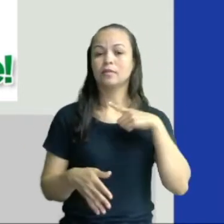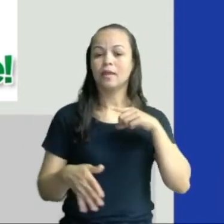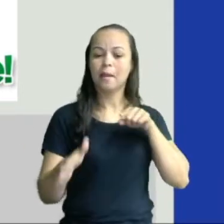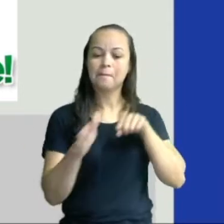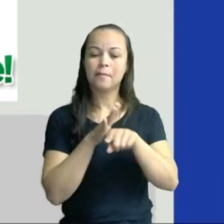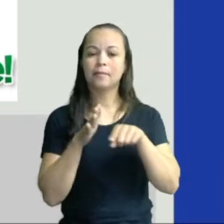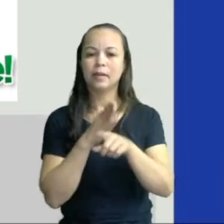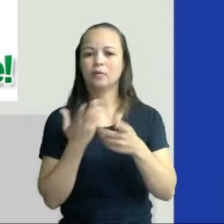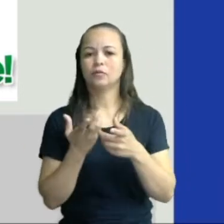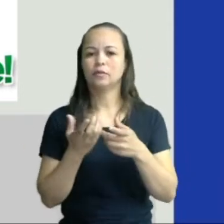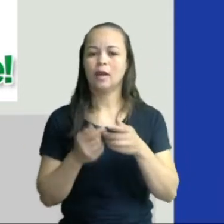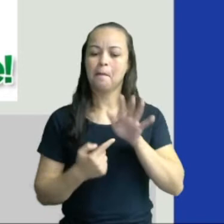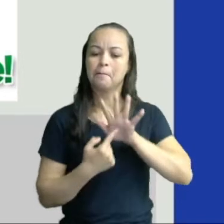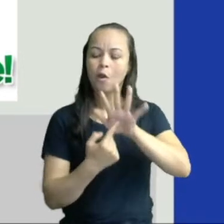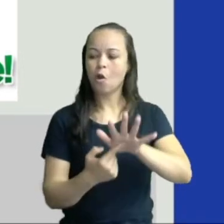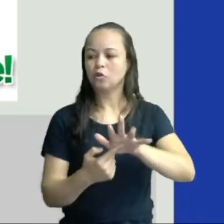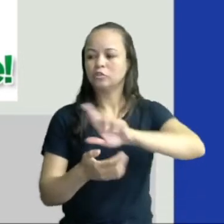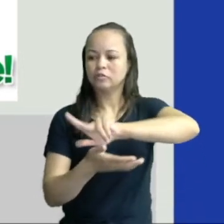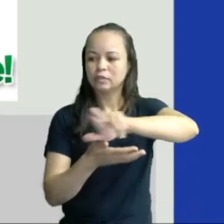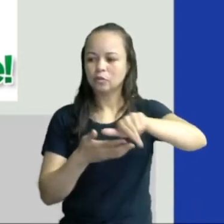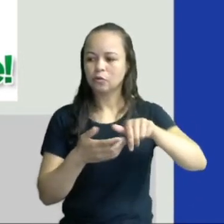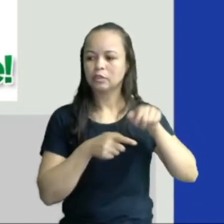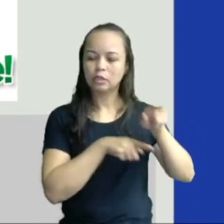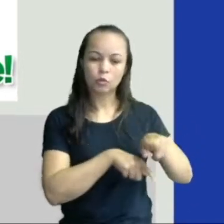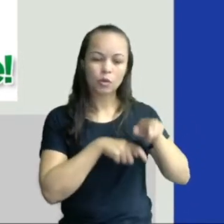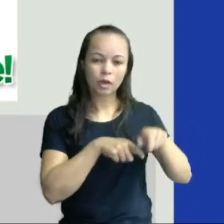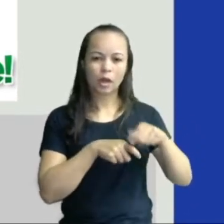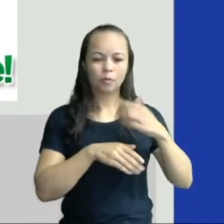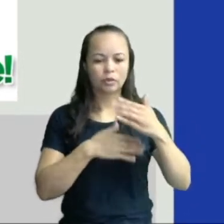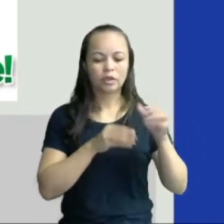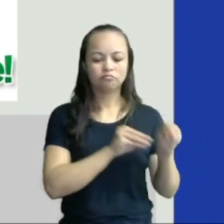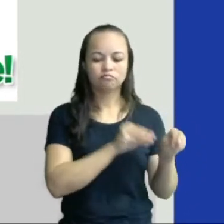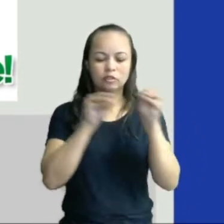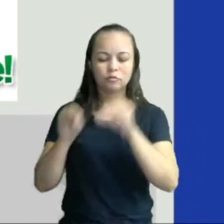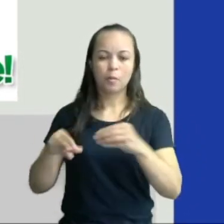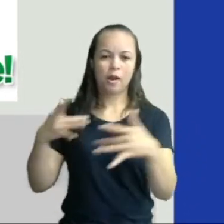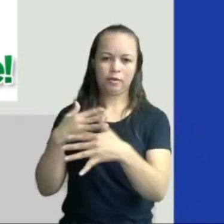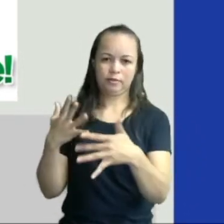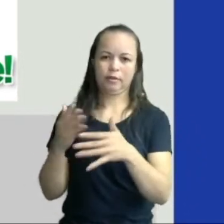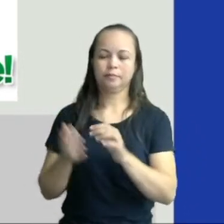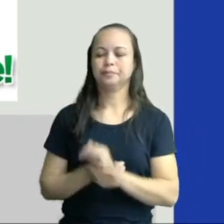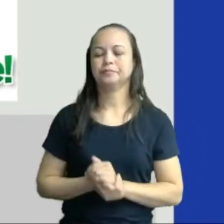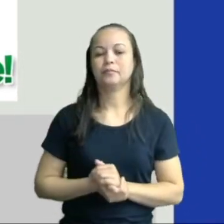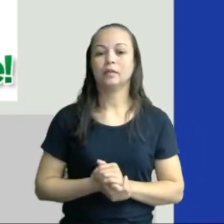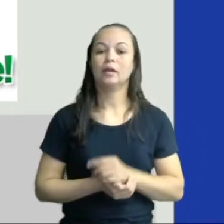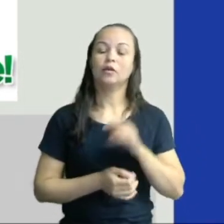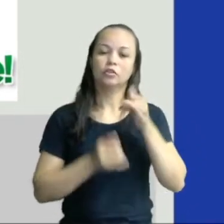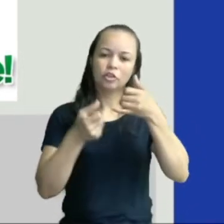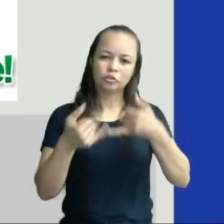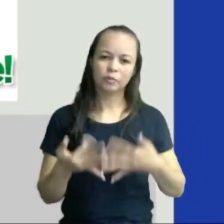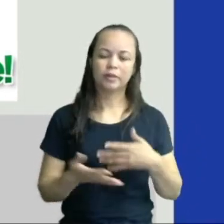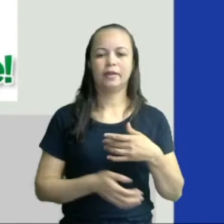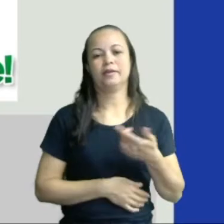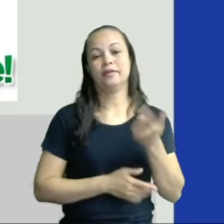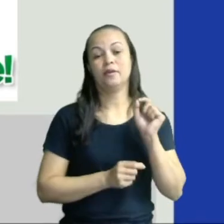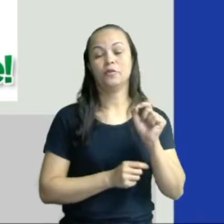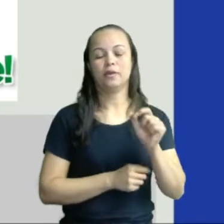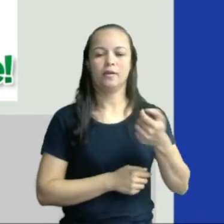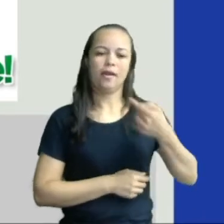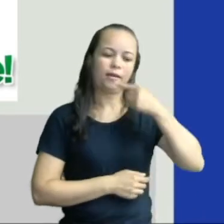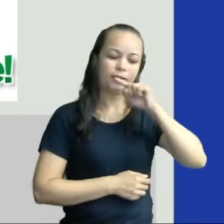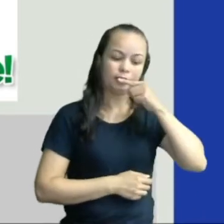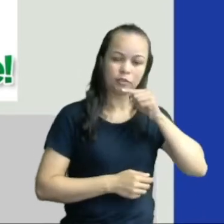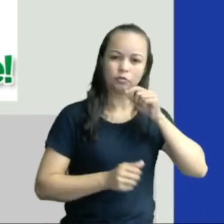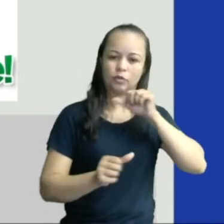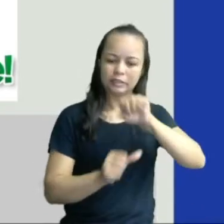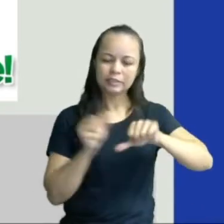o campo fornece para a cidade. Aquilo que eu já respondi agora com vocês, ó. A cana-de-açúcar vira álcool, o trigo vira pão,